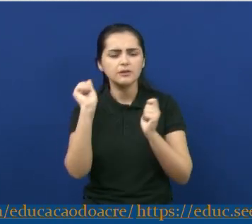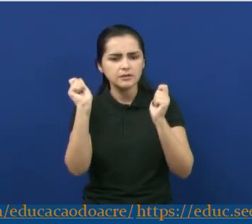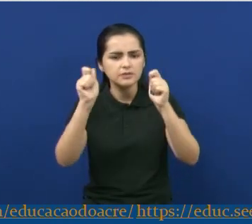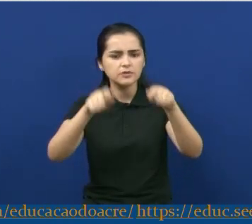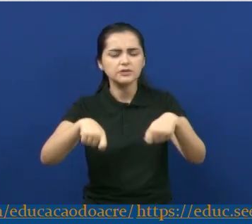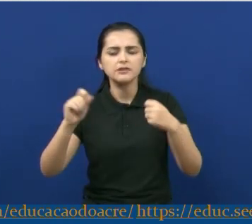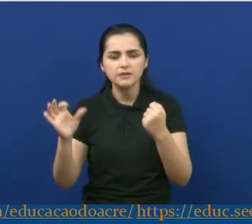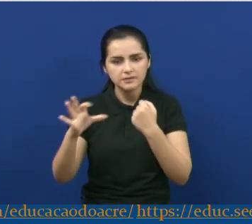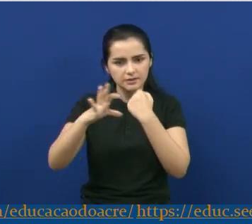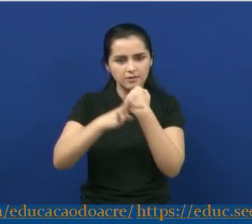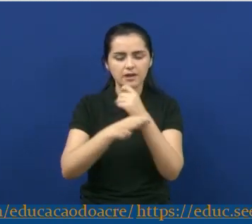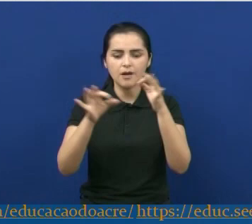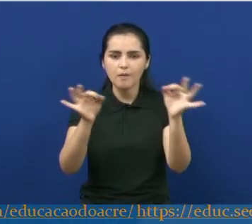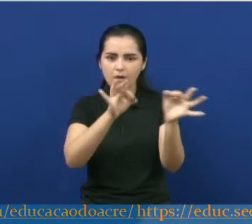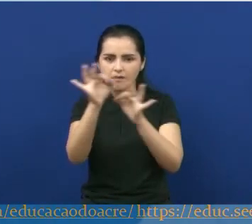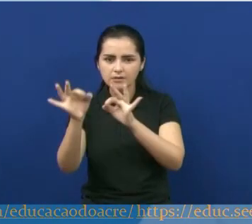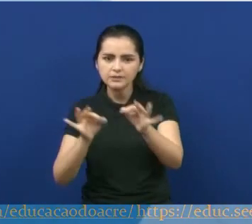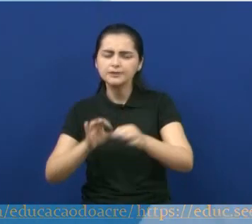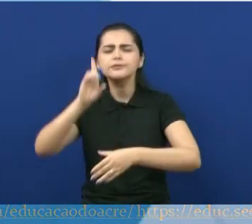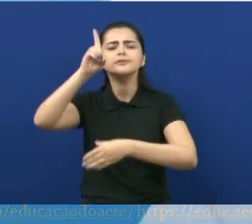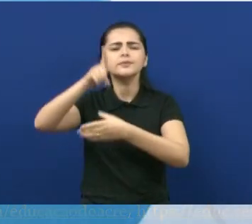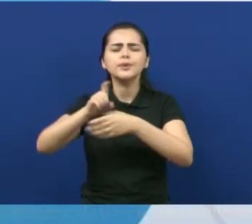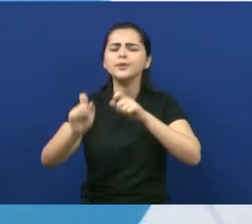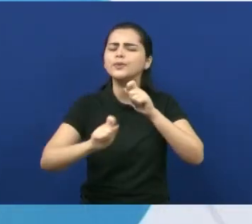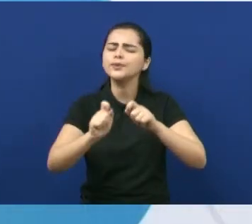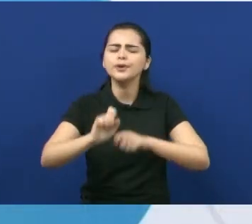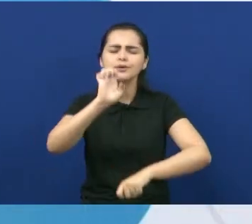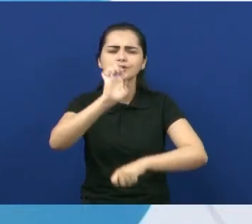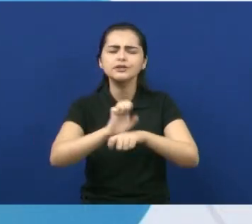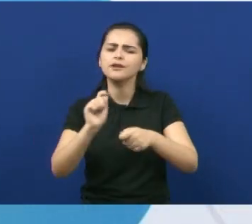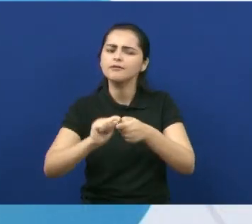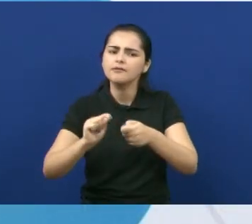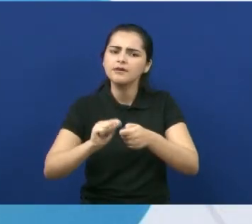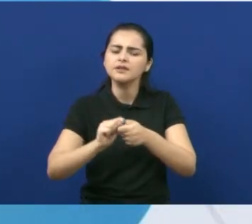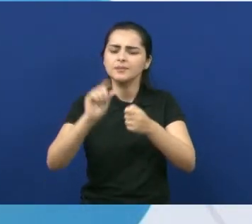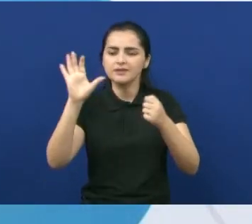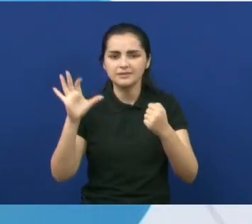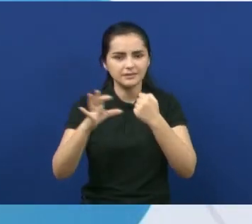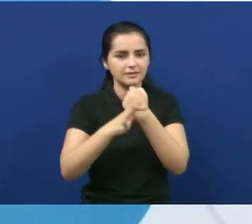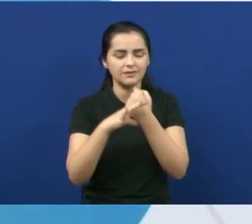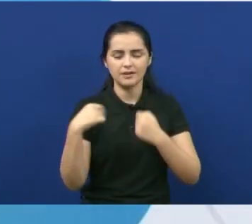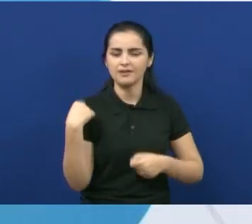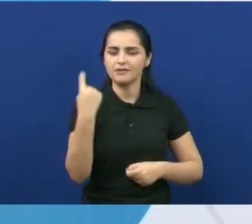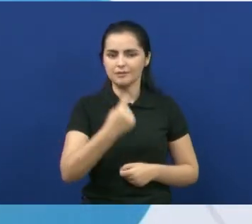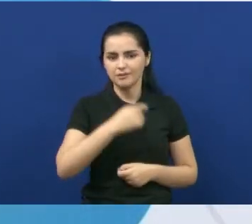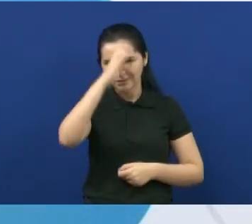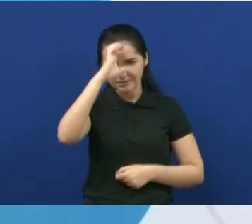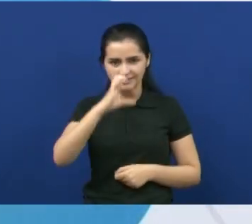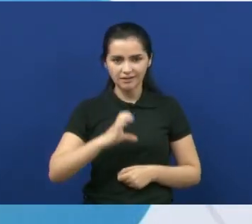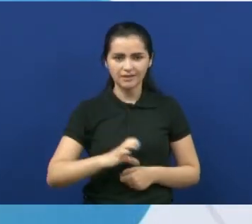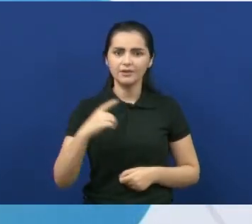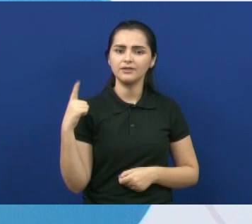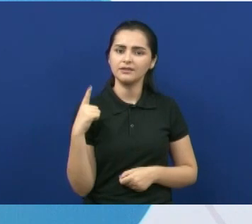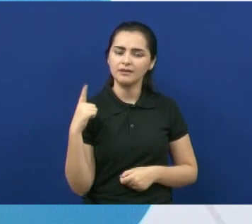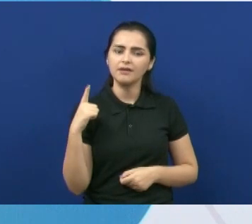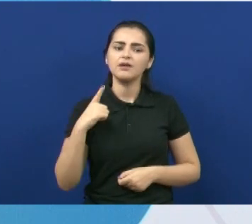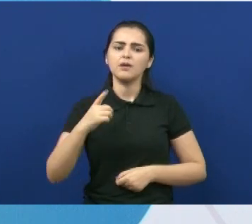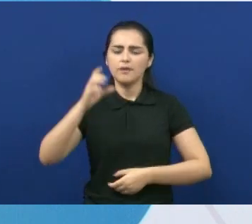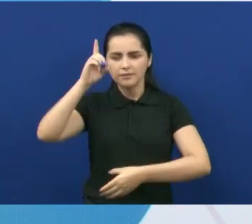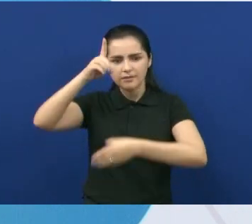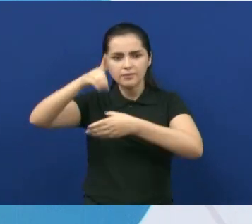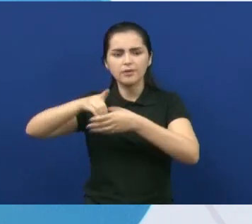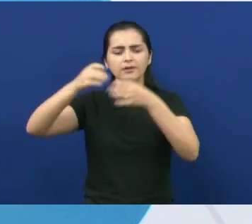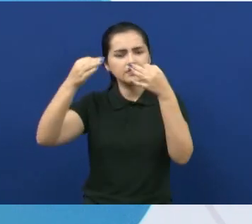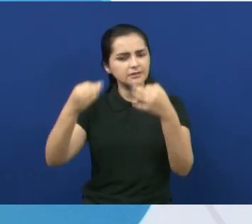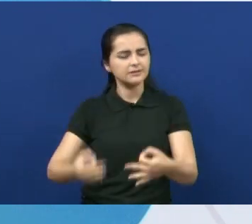tenha a garantia de uma ordem democrática? O que o Estado faz para garantir que nós, cidadãos, tenhamos uma democracia de